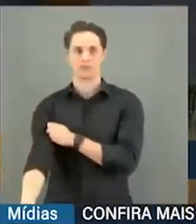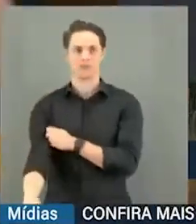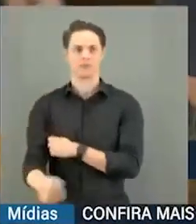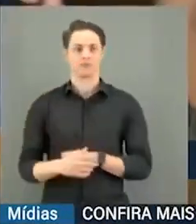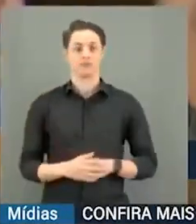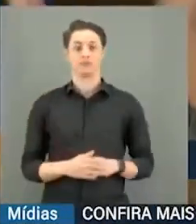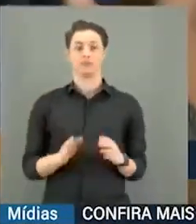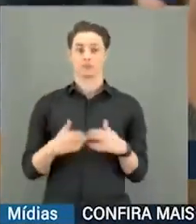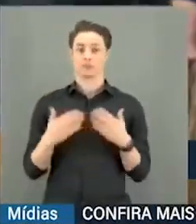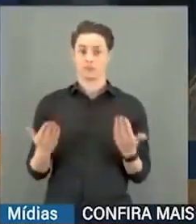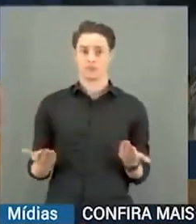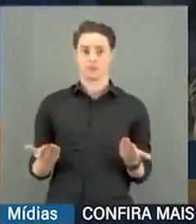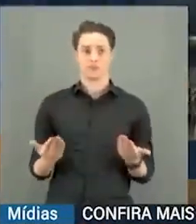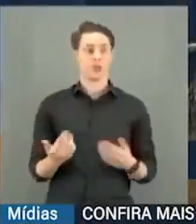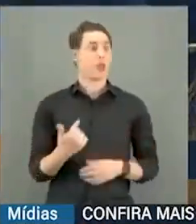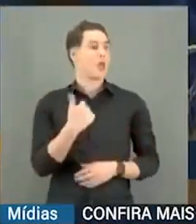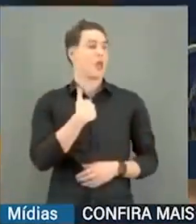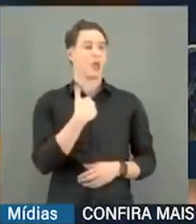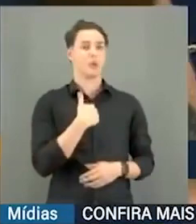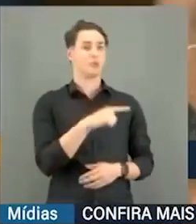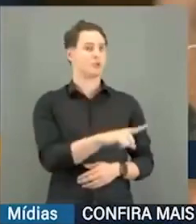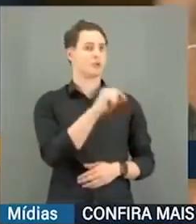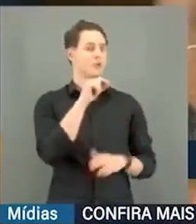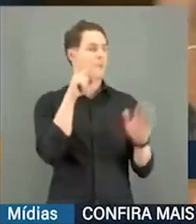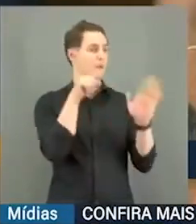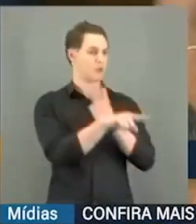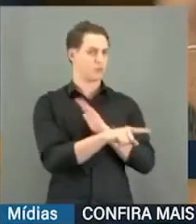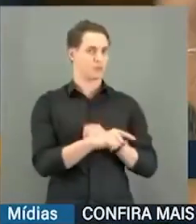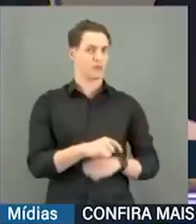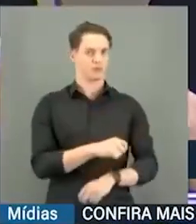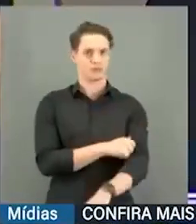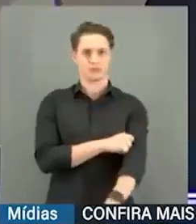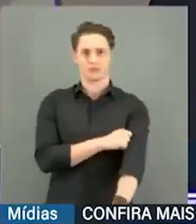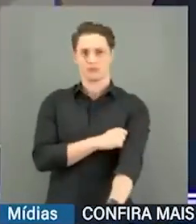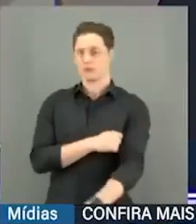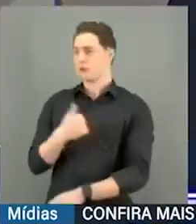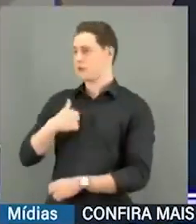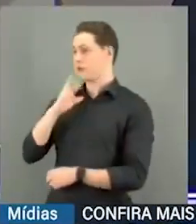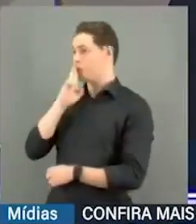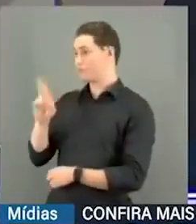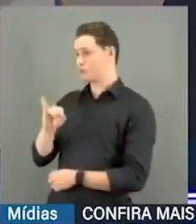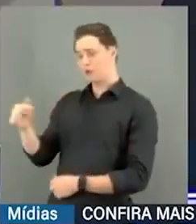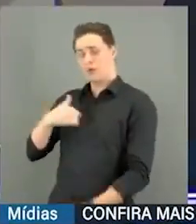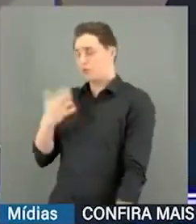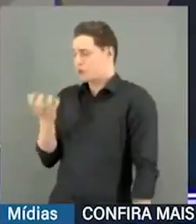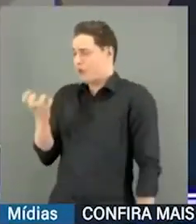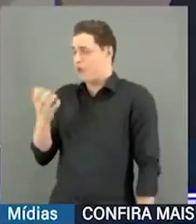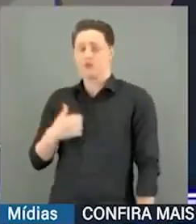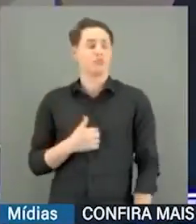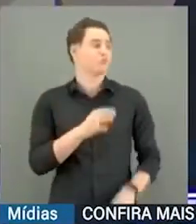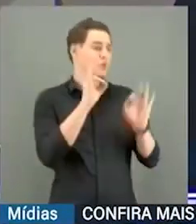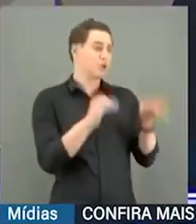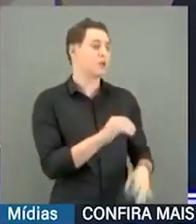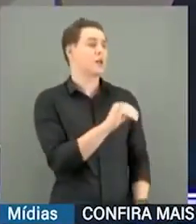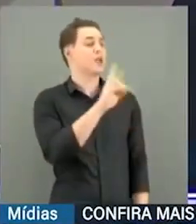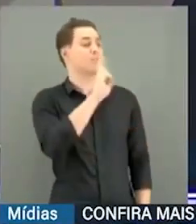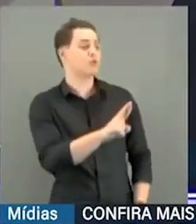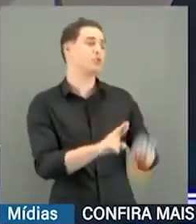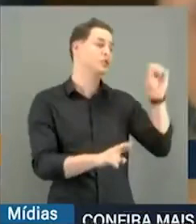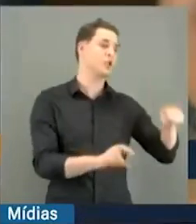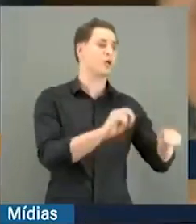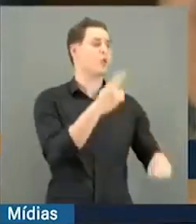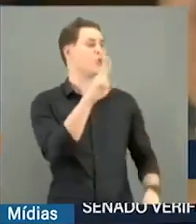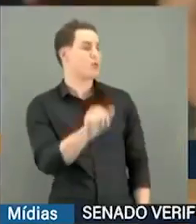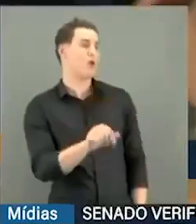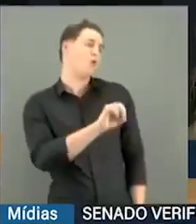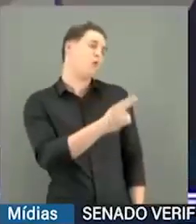General, eu determino as perguntas. Responde se eu quiser. Exatamente, eu tenho direito de ficar responda calado. Sim ou não, ou vou ficar em